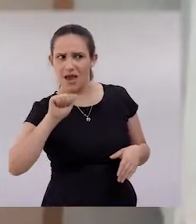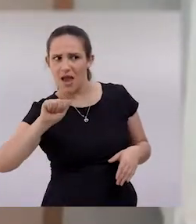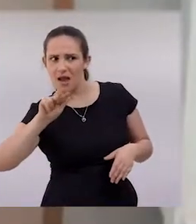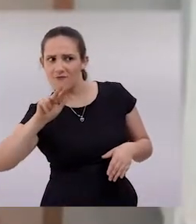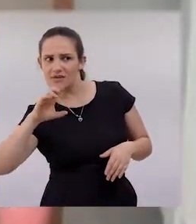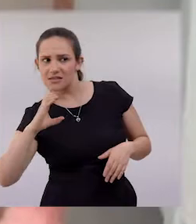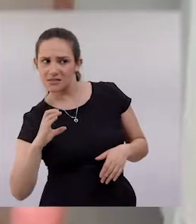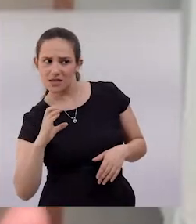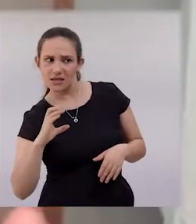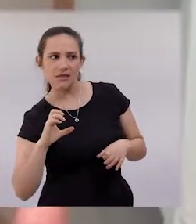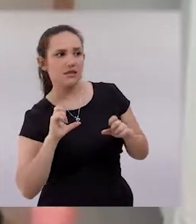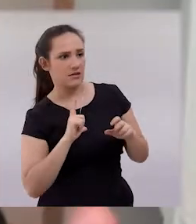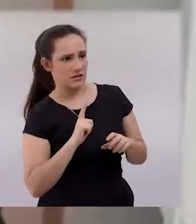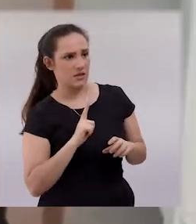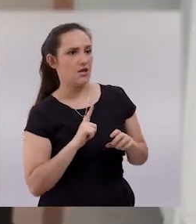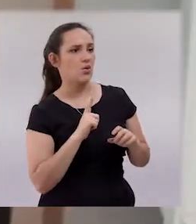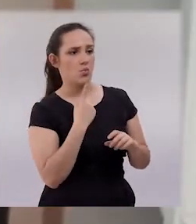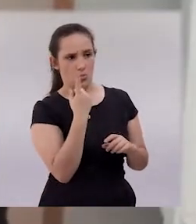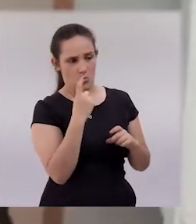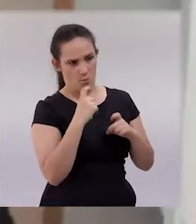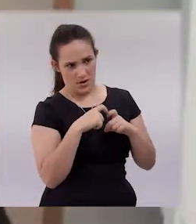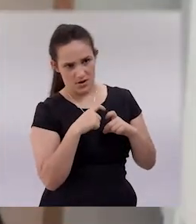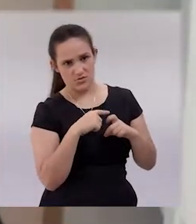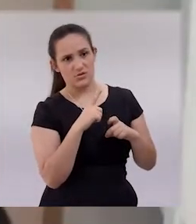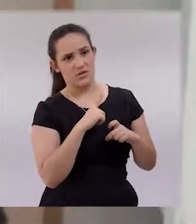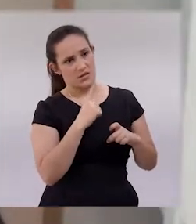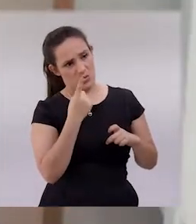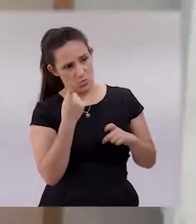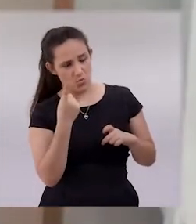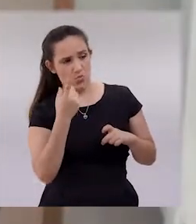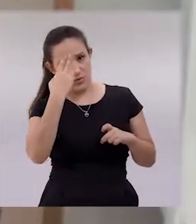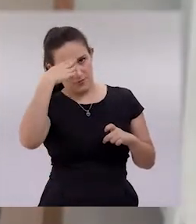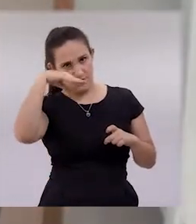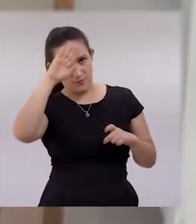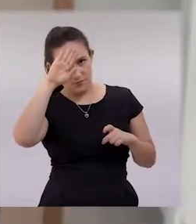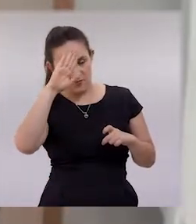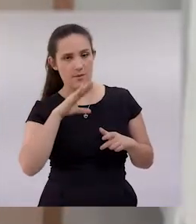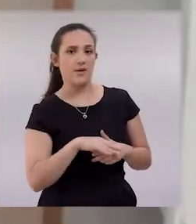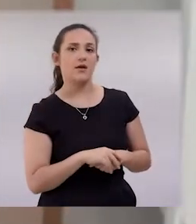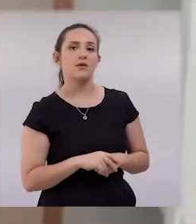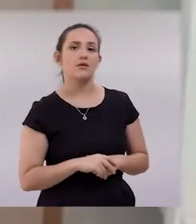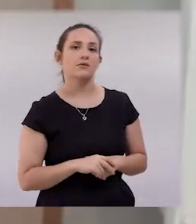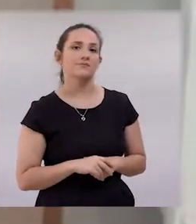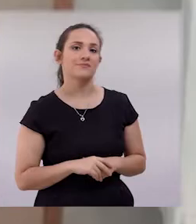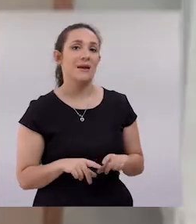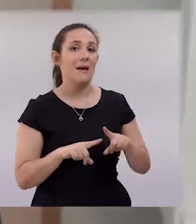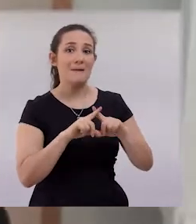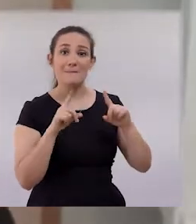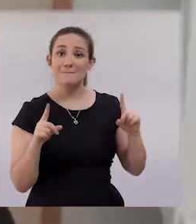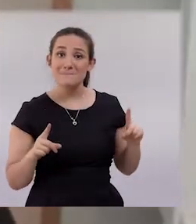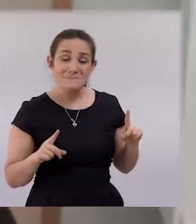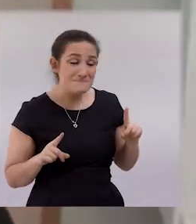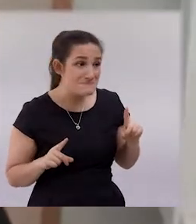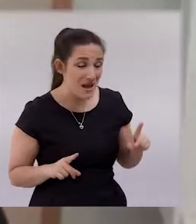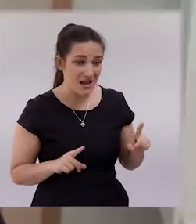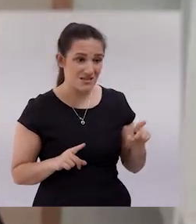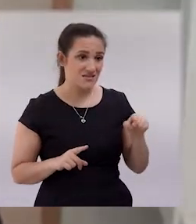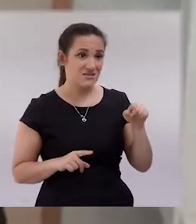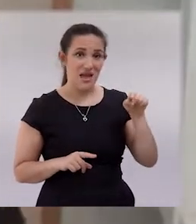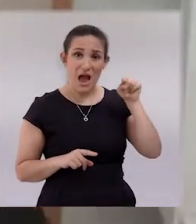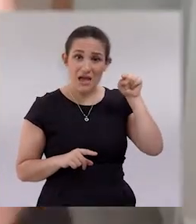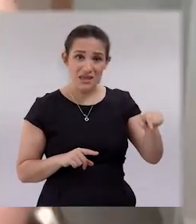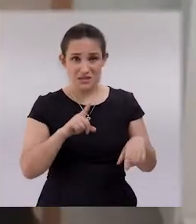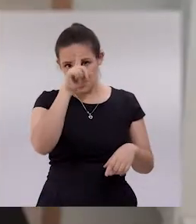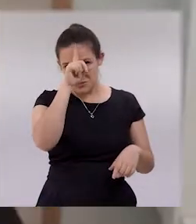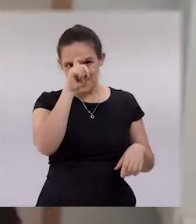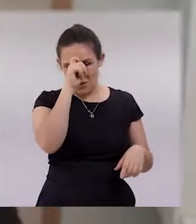AVC, o hospital vai ter o médico, vai ter o enfermeiro, a equipe assistencial local. E esse hospital não tem neurologista de plantão, que